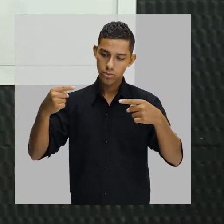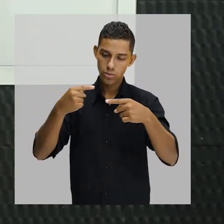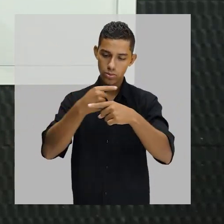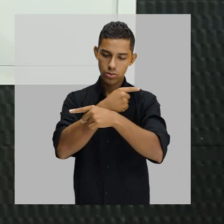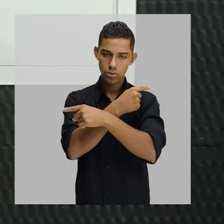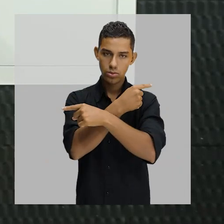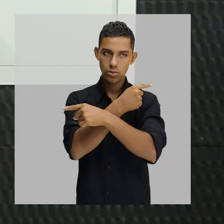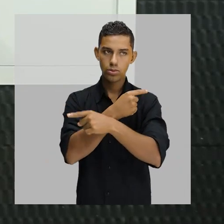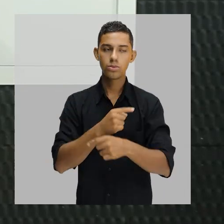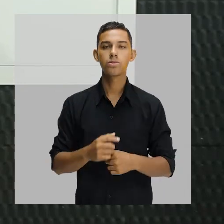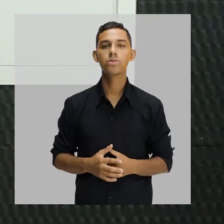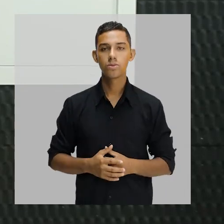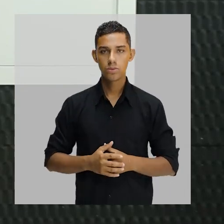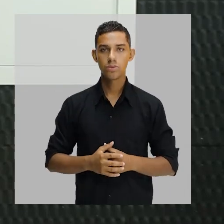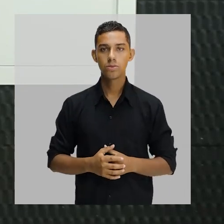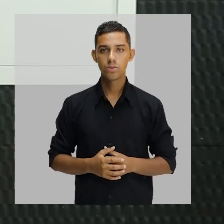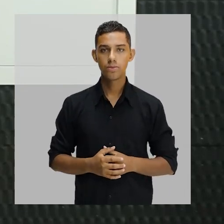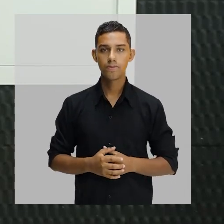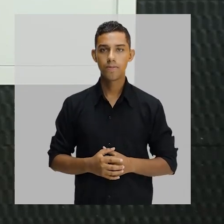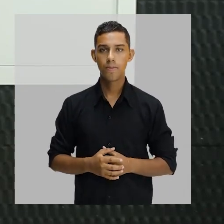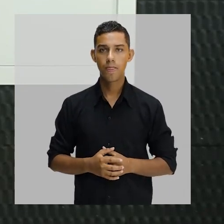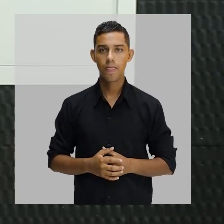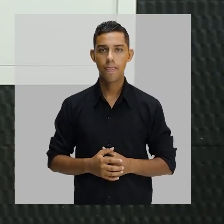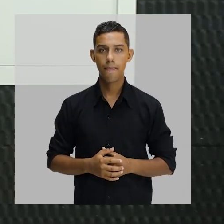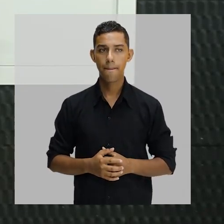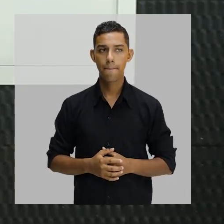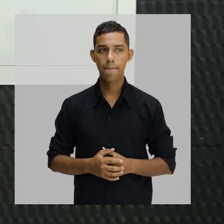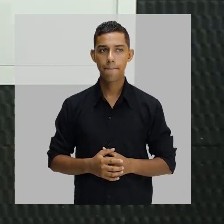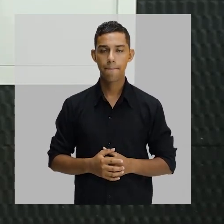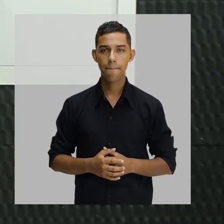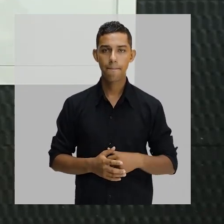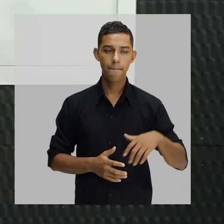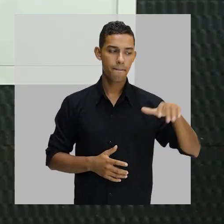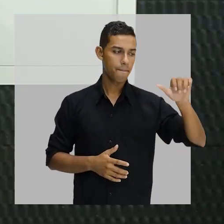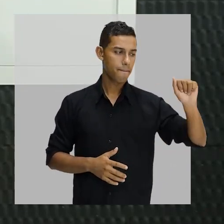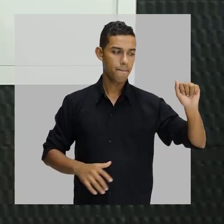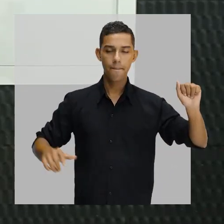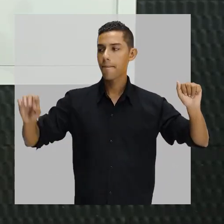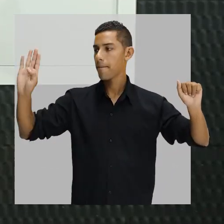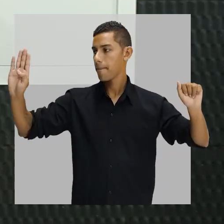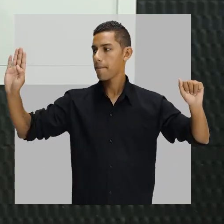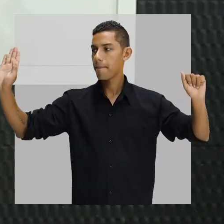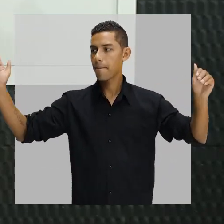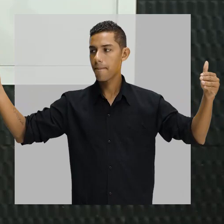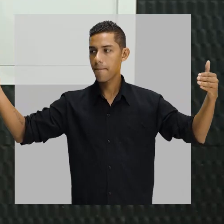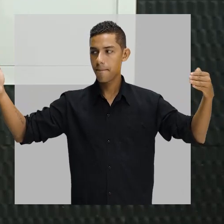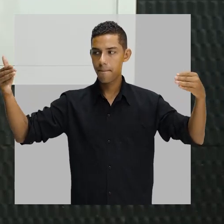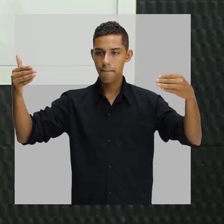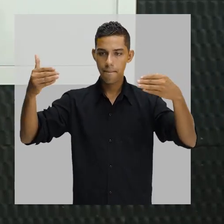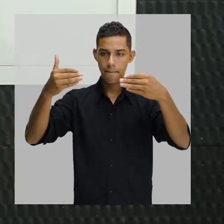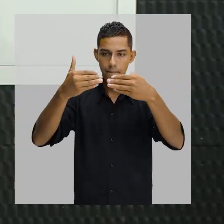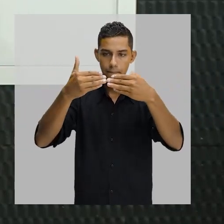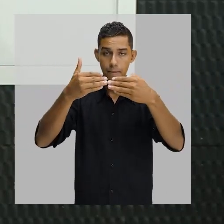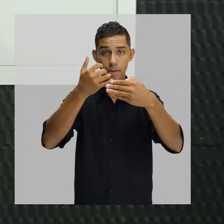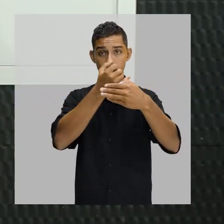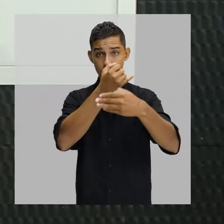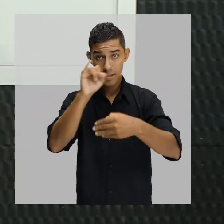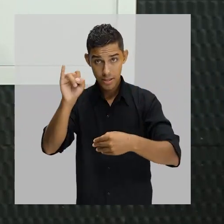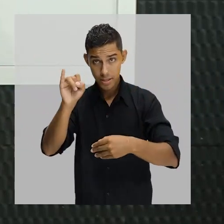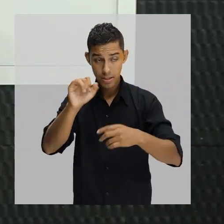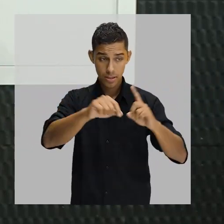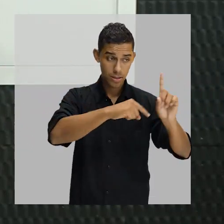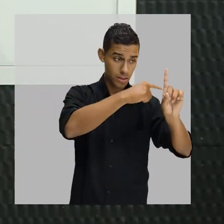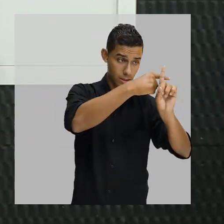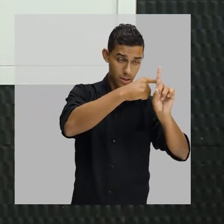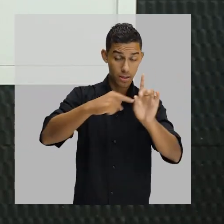colocaria uma de encontro ao outro. Certo? Então A e B iriam se encontrar, não é? Uma indo de encontro ao outro.